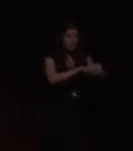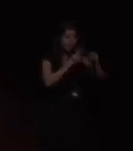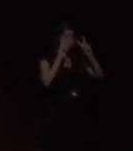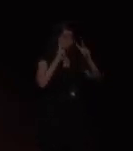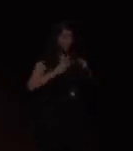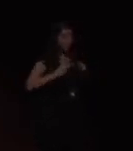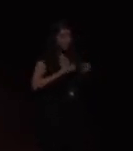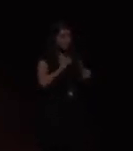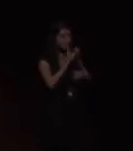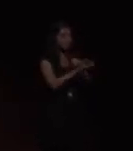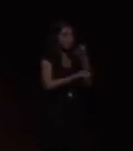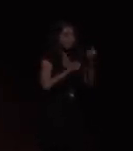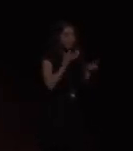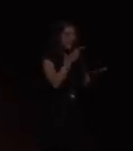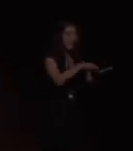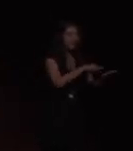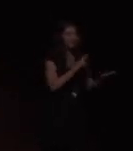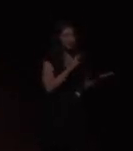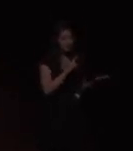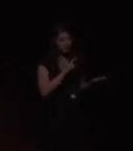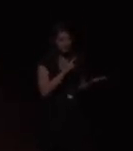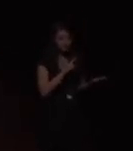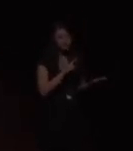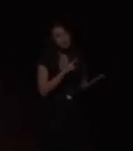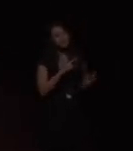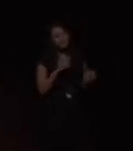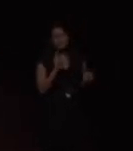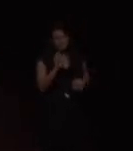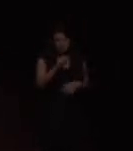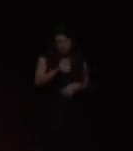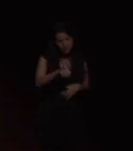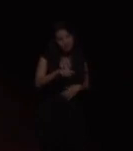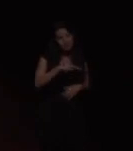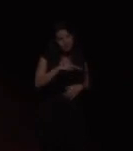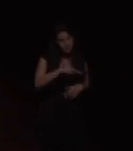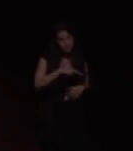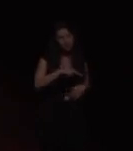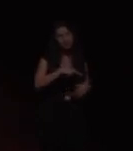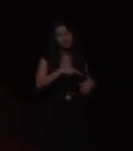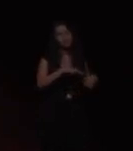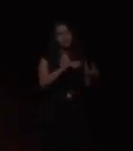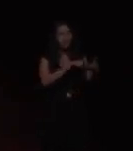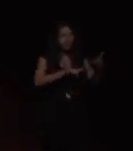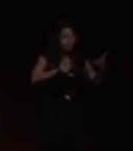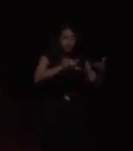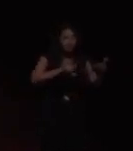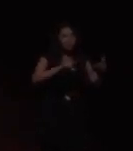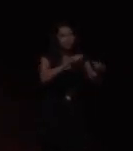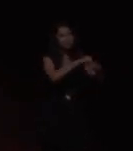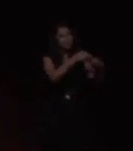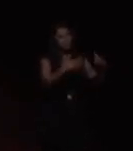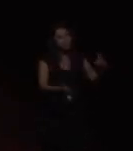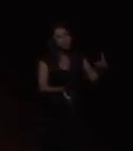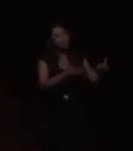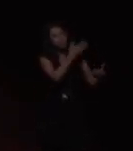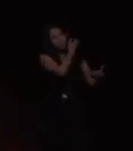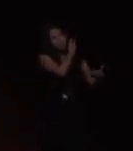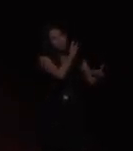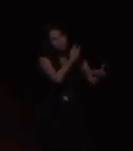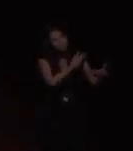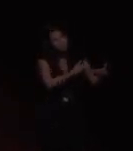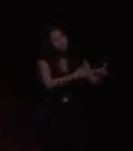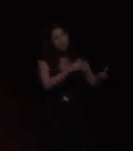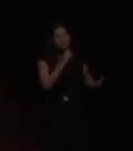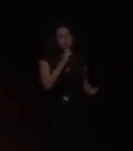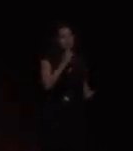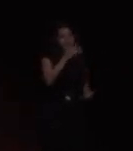além de todo este conteúdo literário inicial, das babás, das